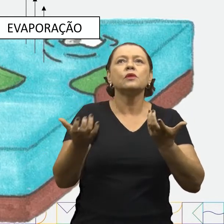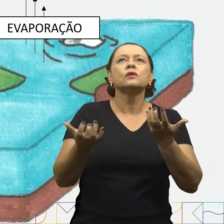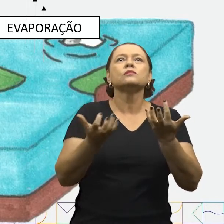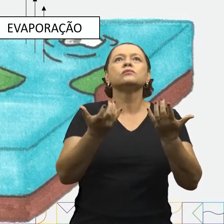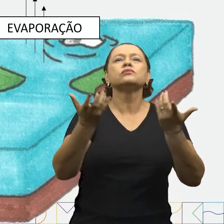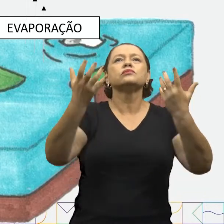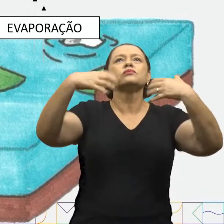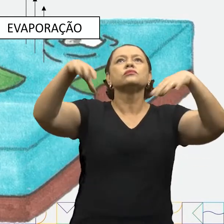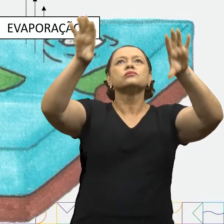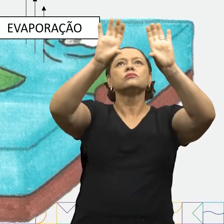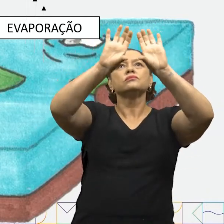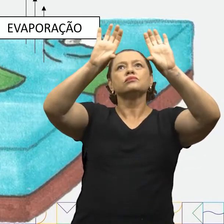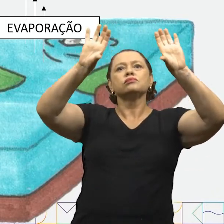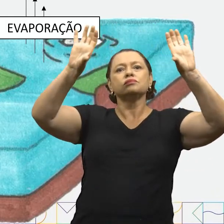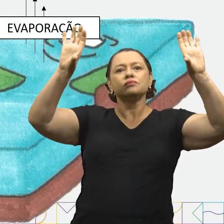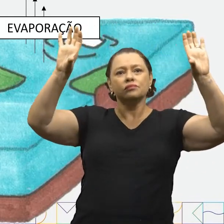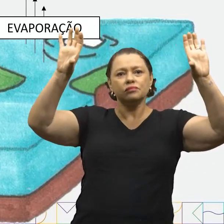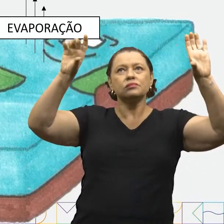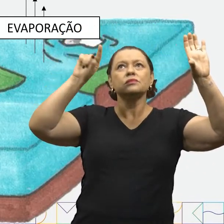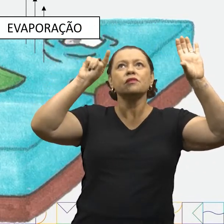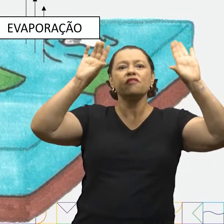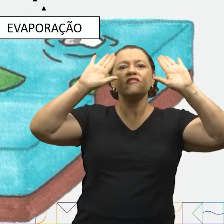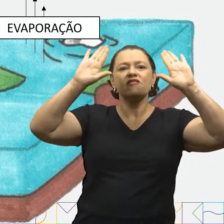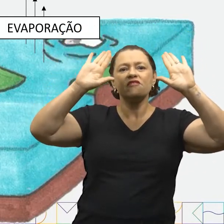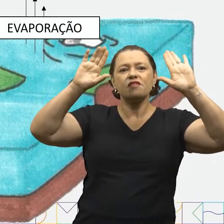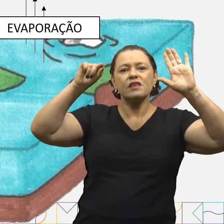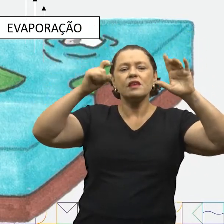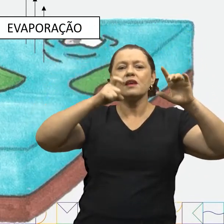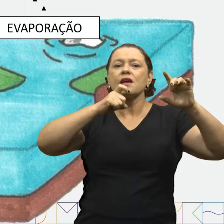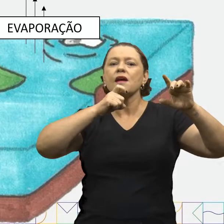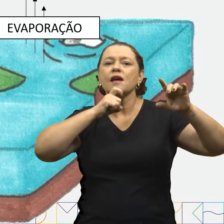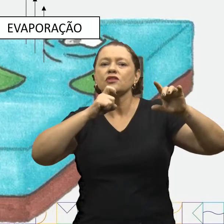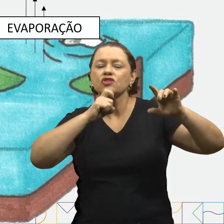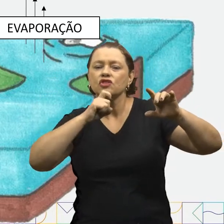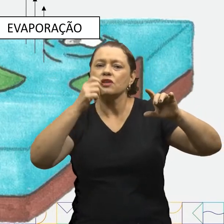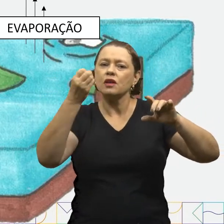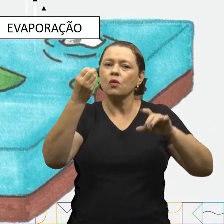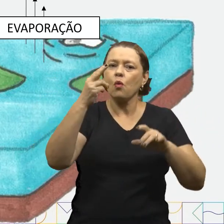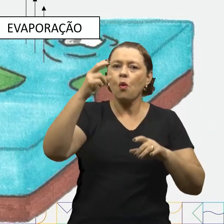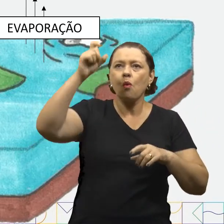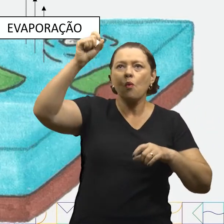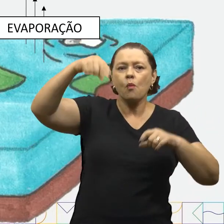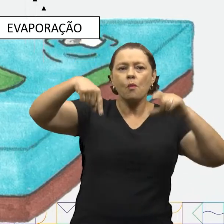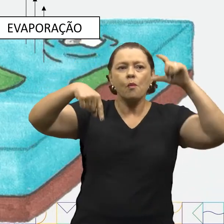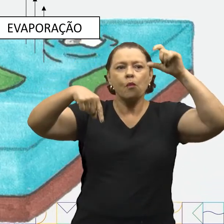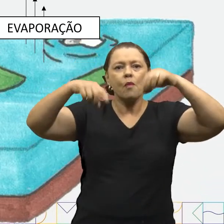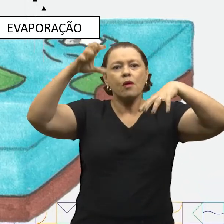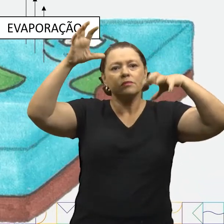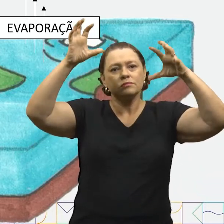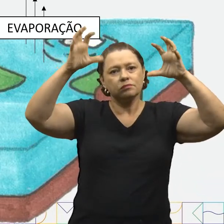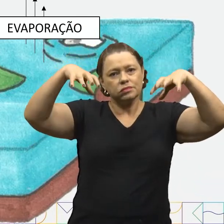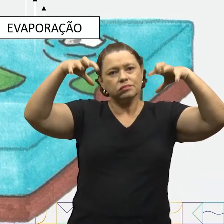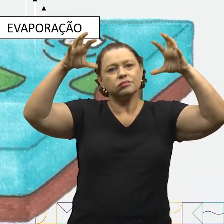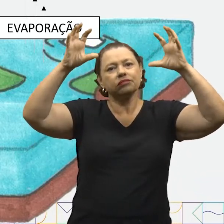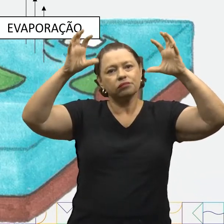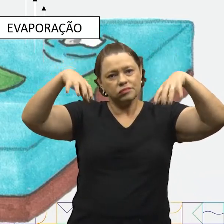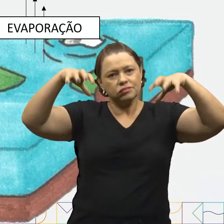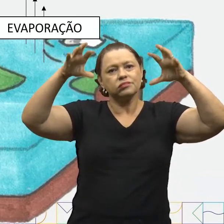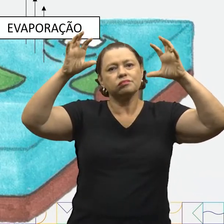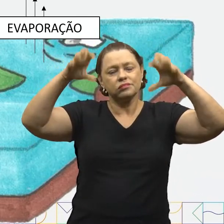se transforma em gotículas de água ou gelo, formando as nuvens. Esse processo é a